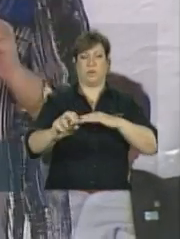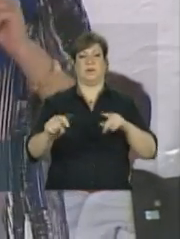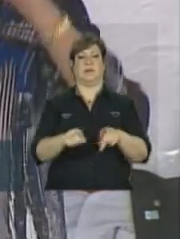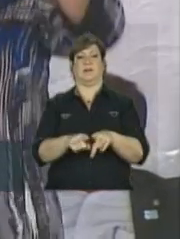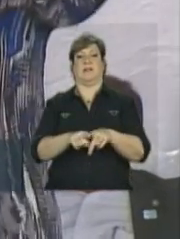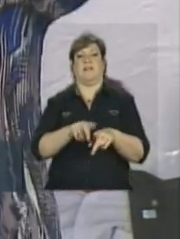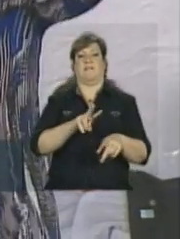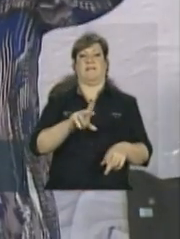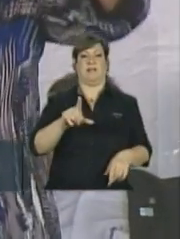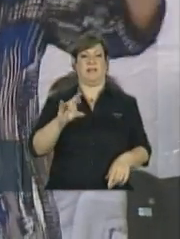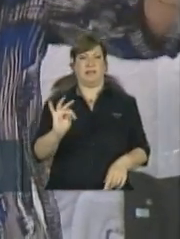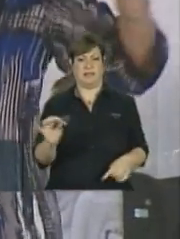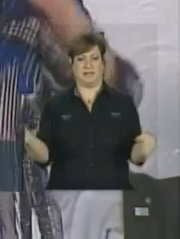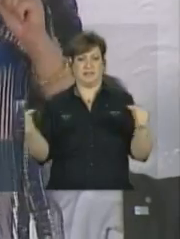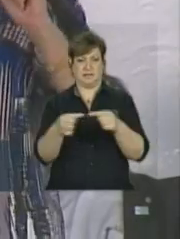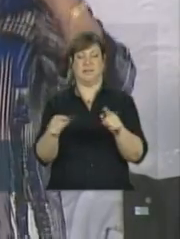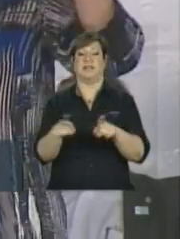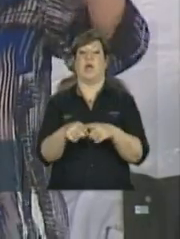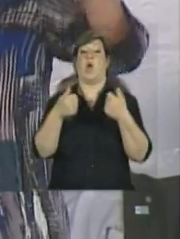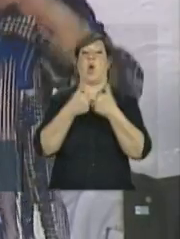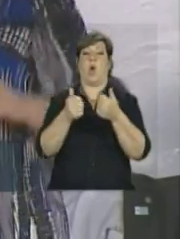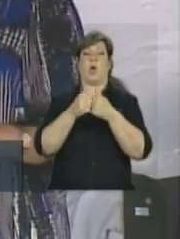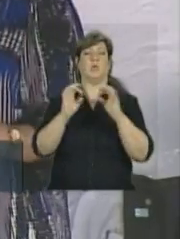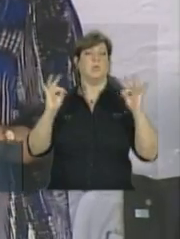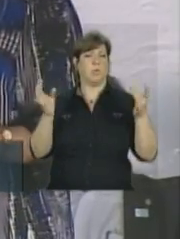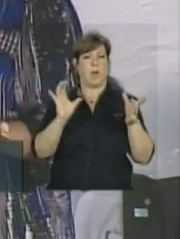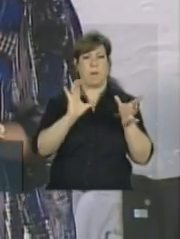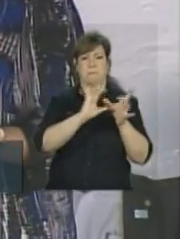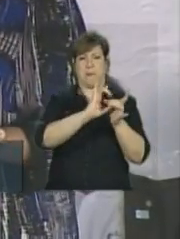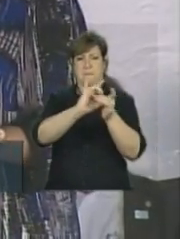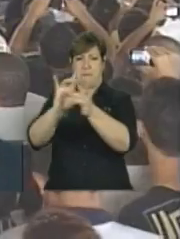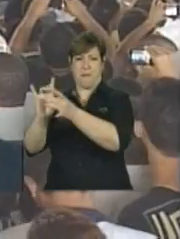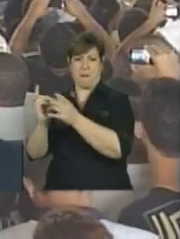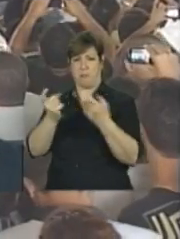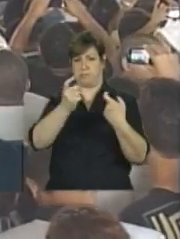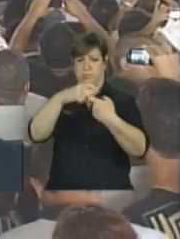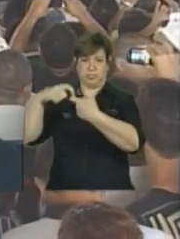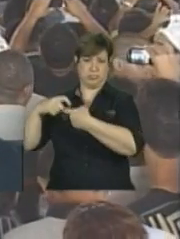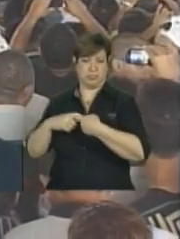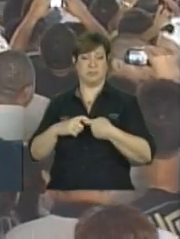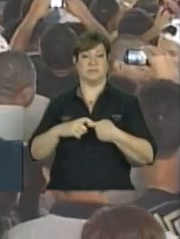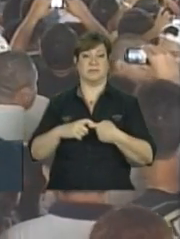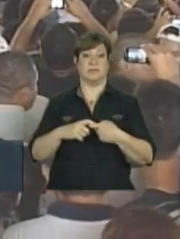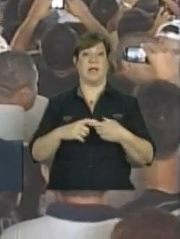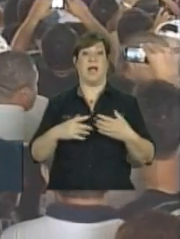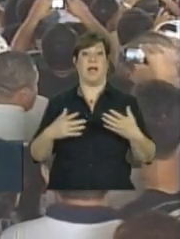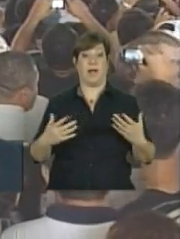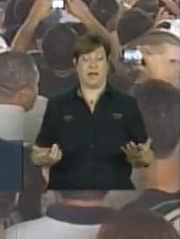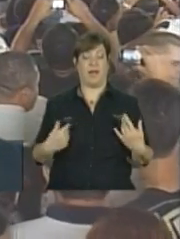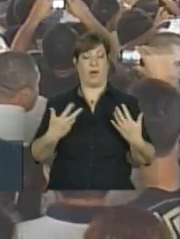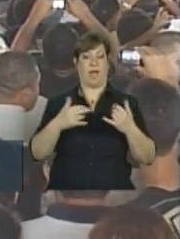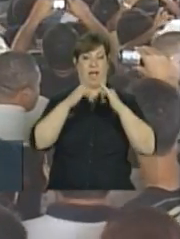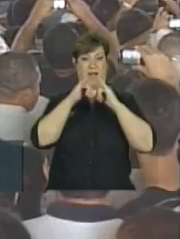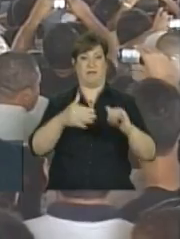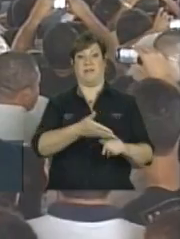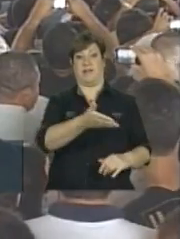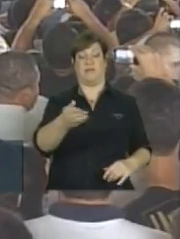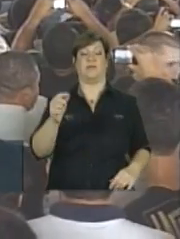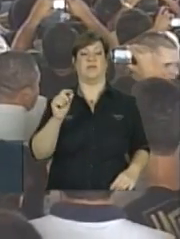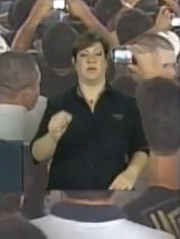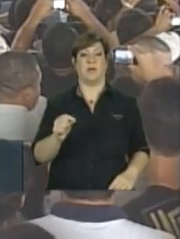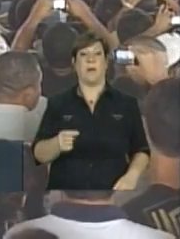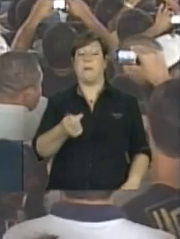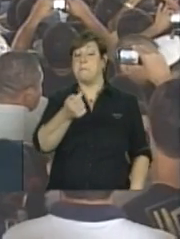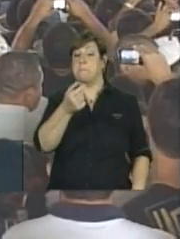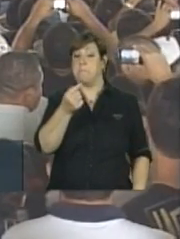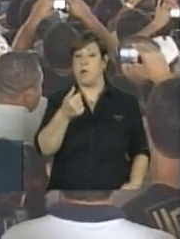VLT, os ônibus, todo esse sistema, eu quero dizer para vocês que